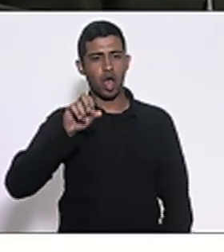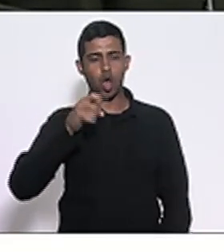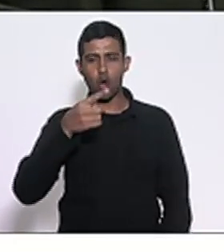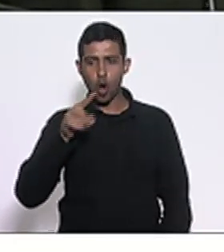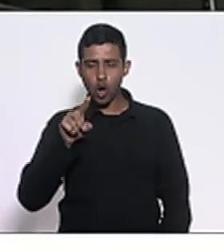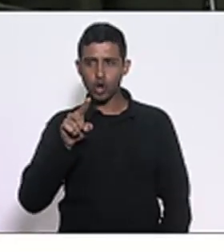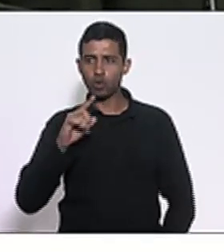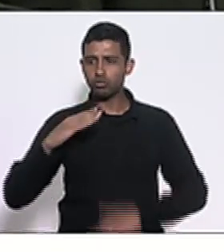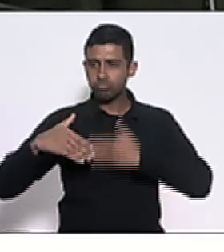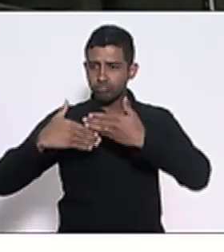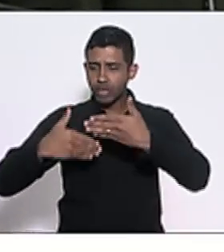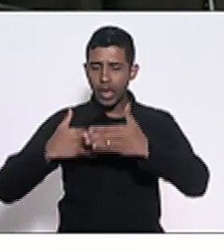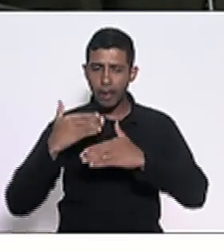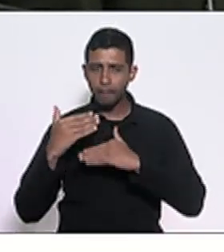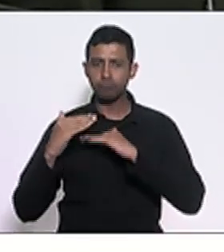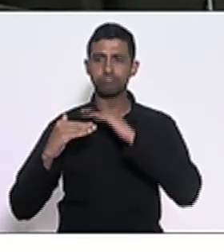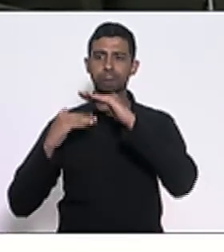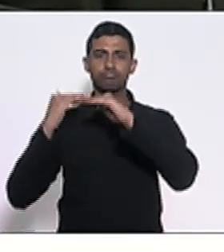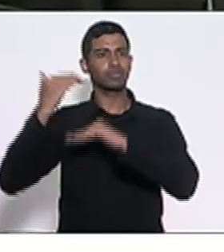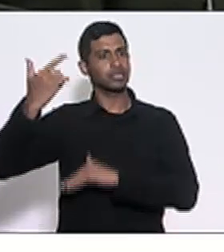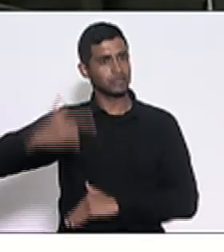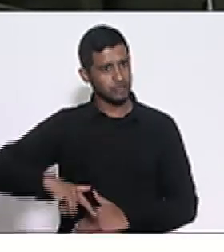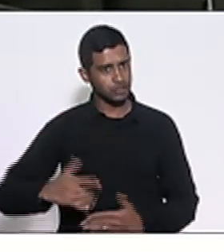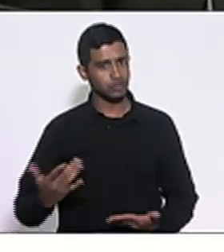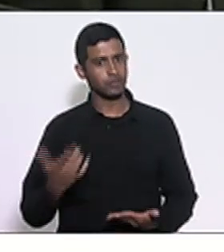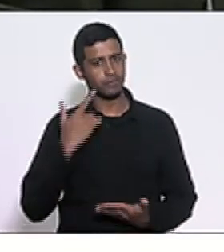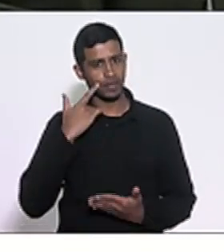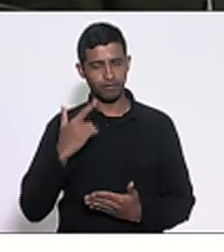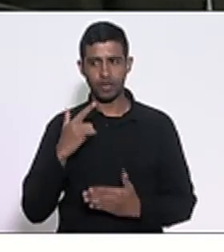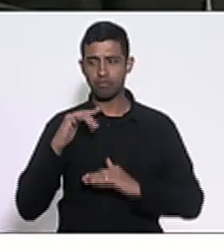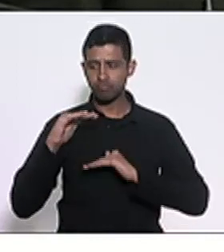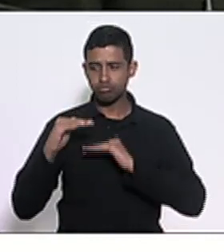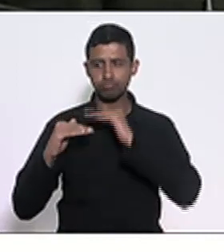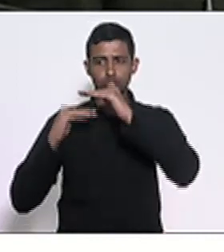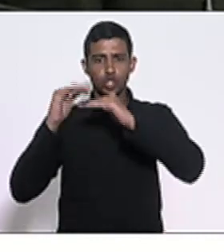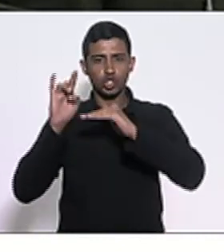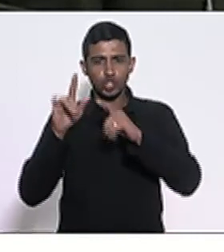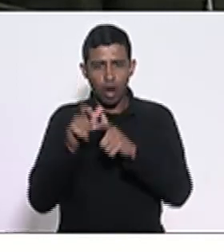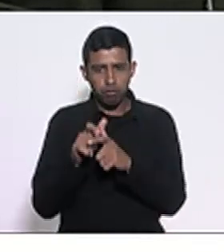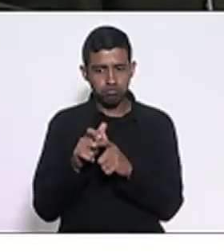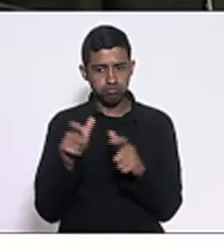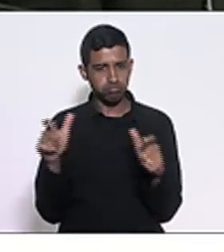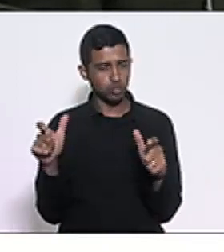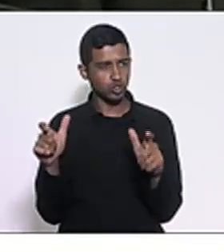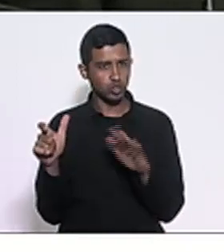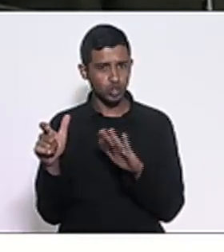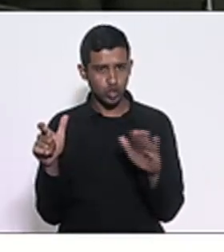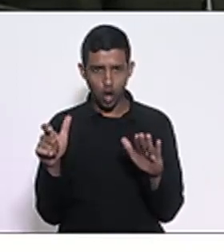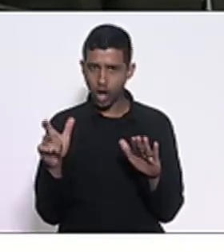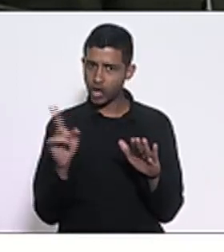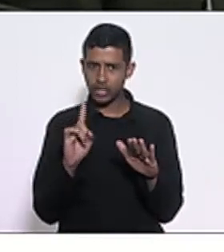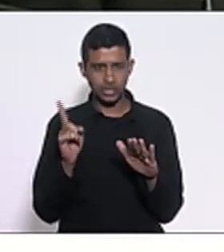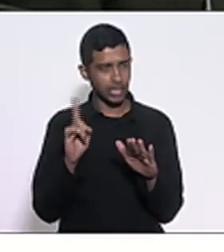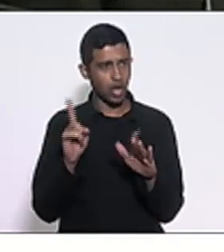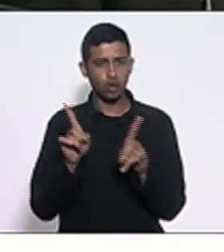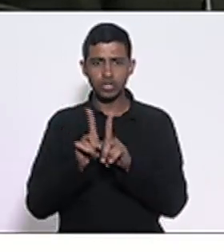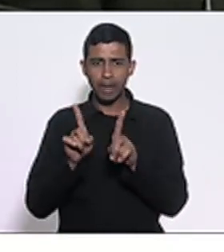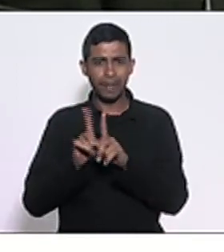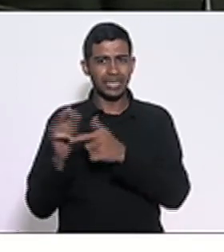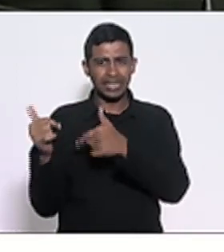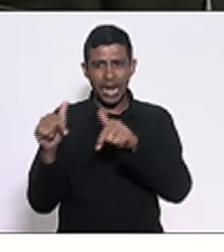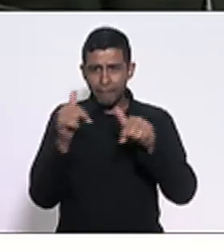crescer, e crescer não é crescer só no tamanho, é crescer em fornecimento